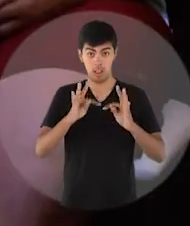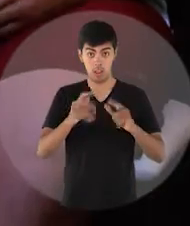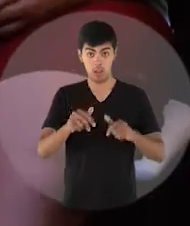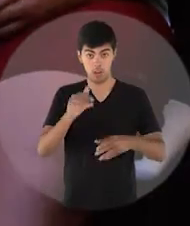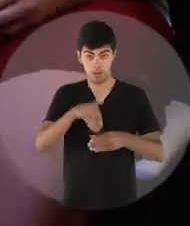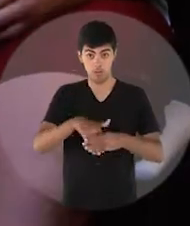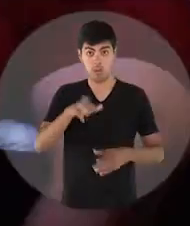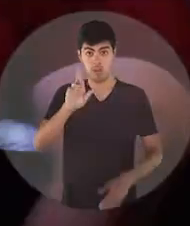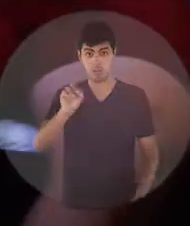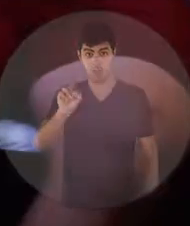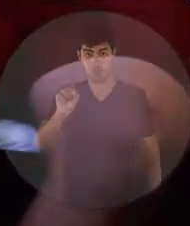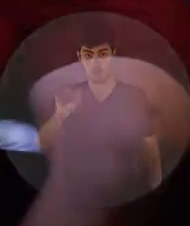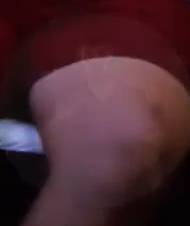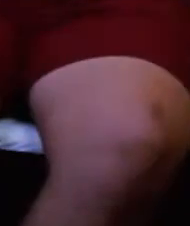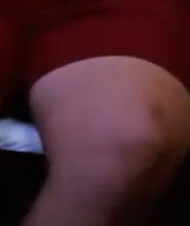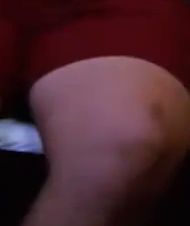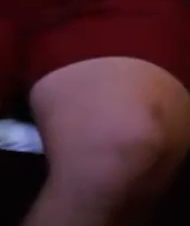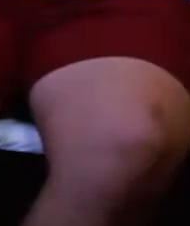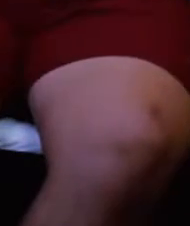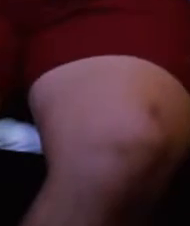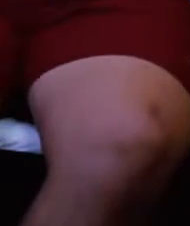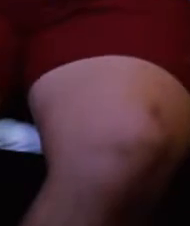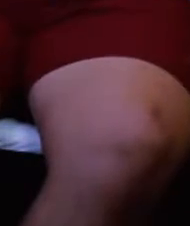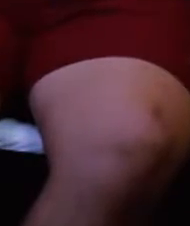Aqui em casa todo mundo é rosa.